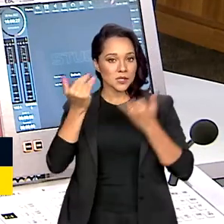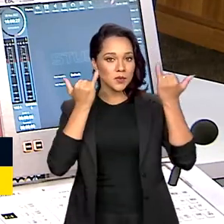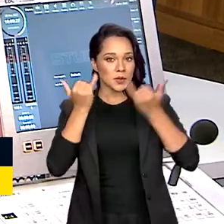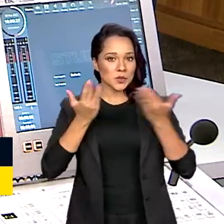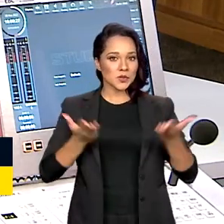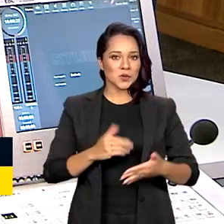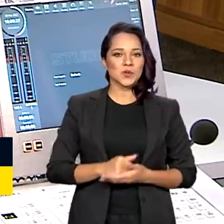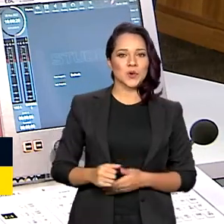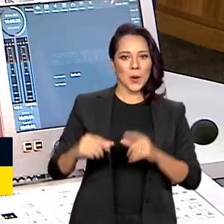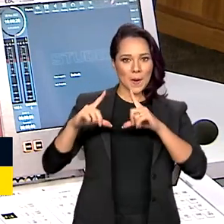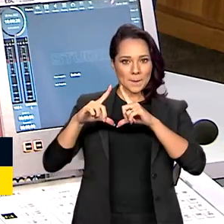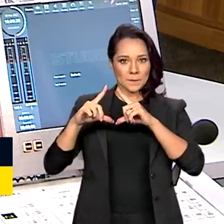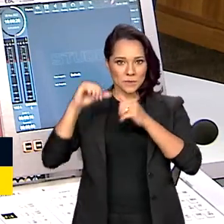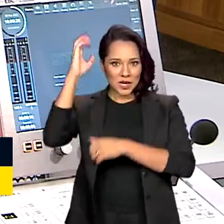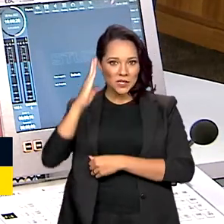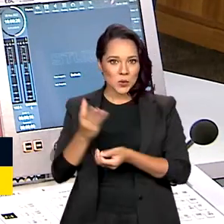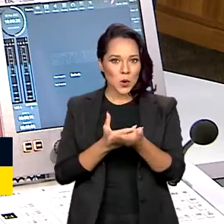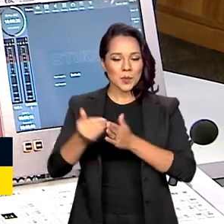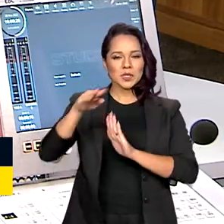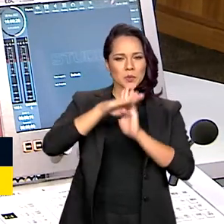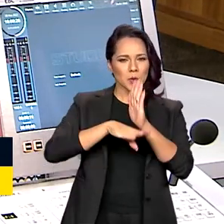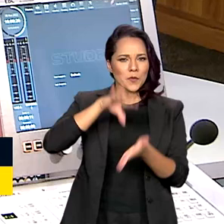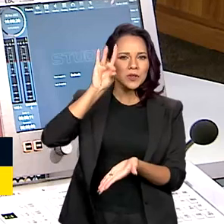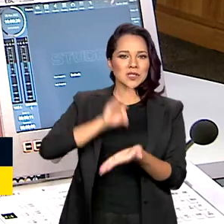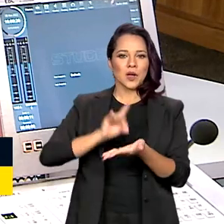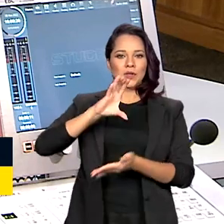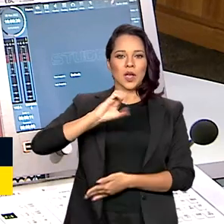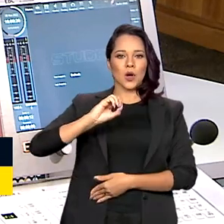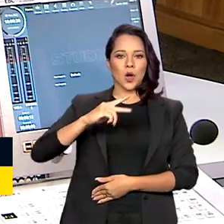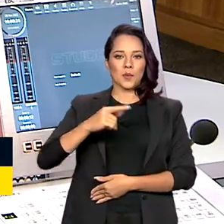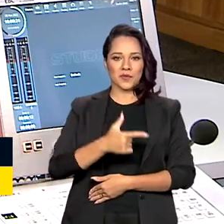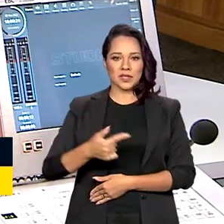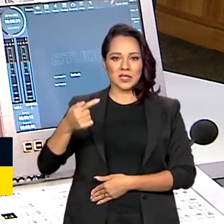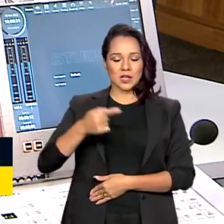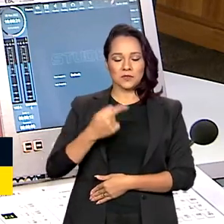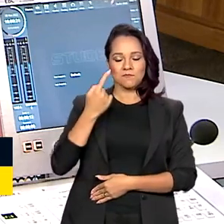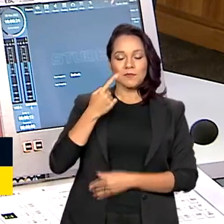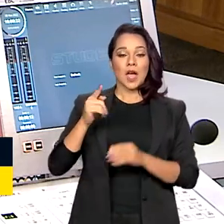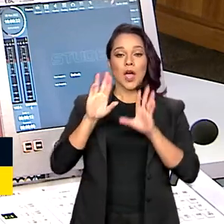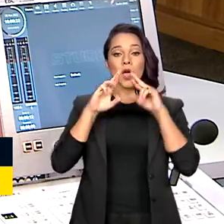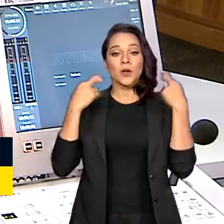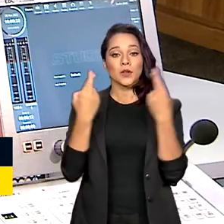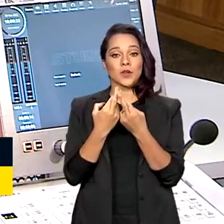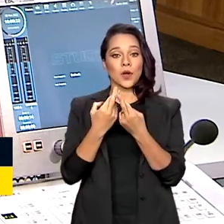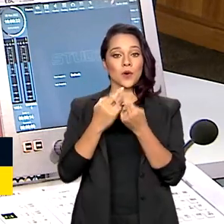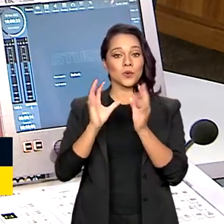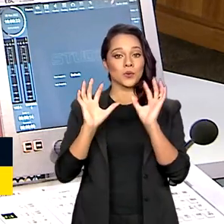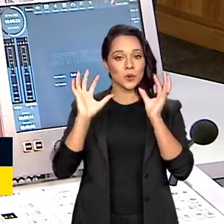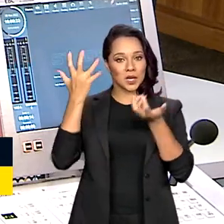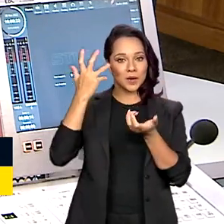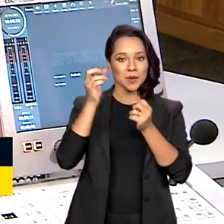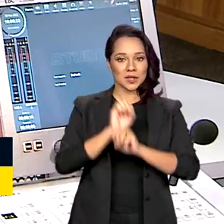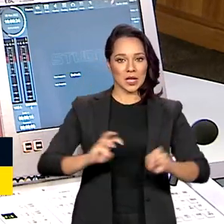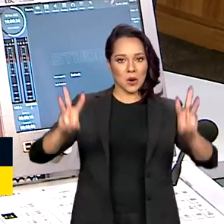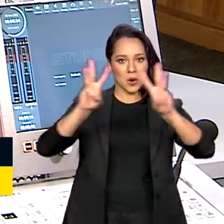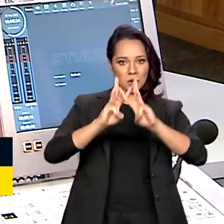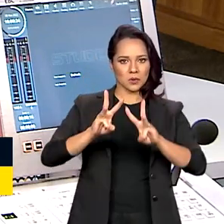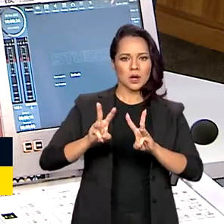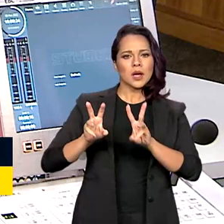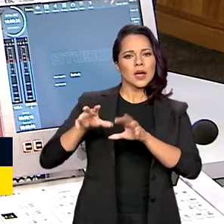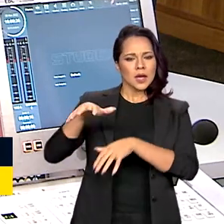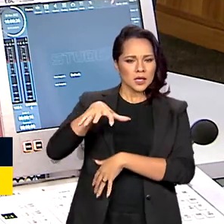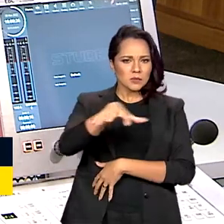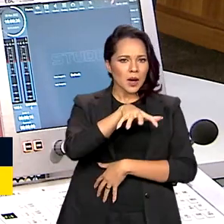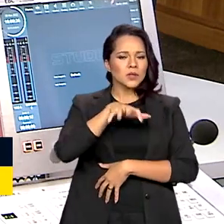do dia. Brasil inicia a programação oficial na COP27, Conferência do Clima das Nações Unidas. Espaços montados